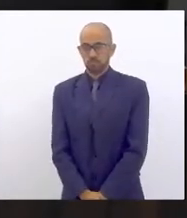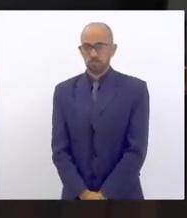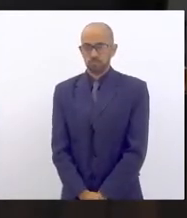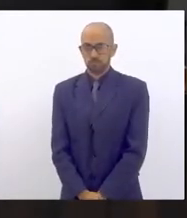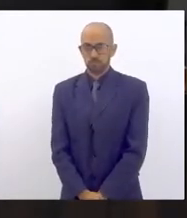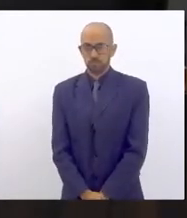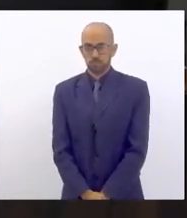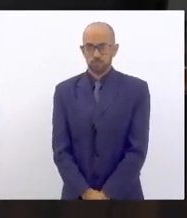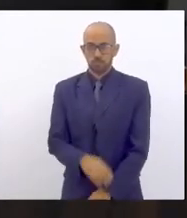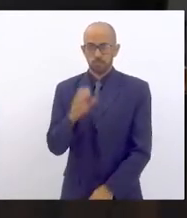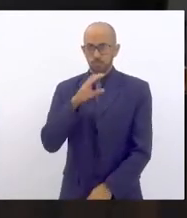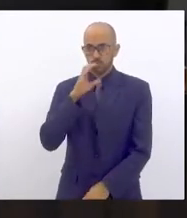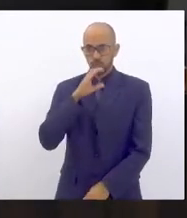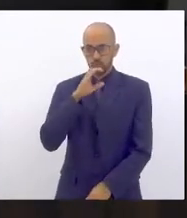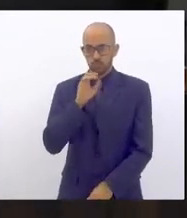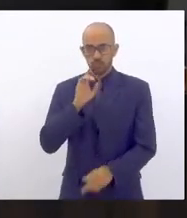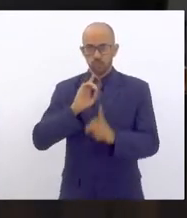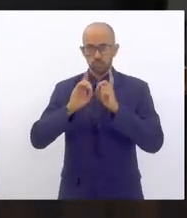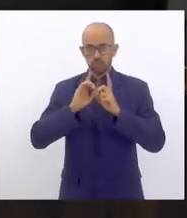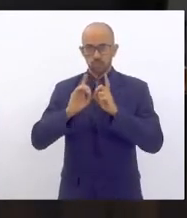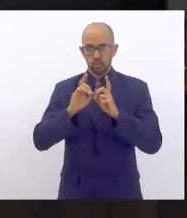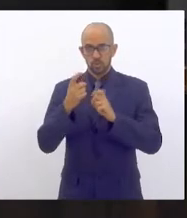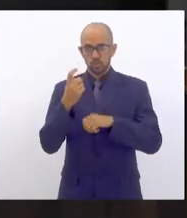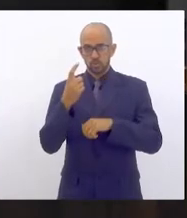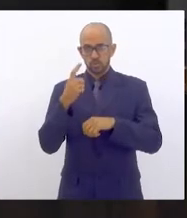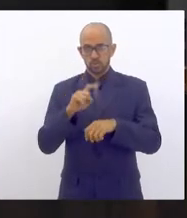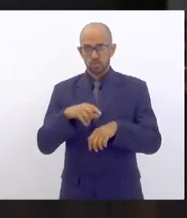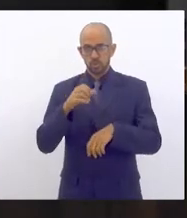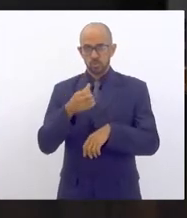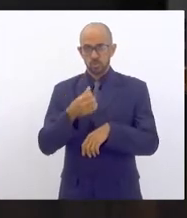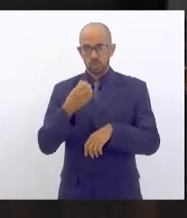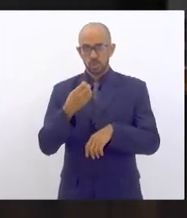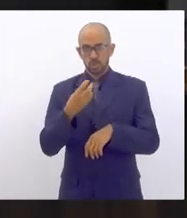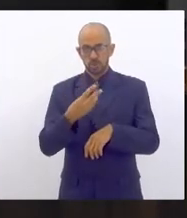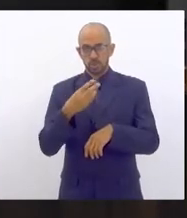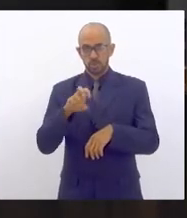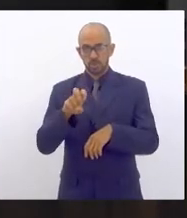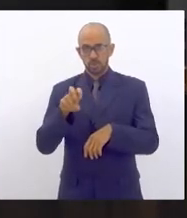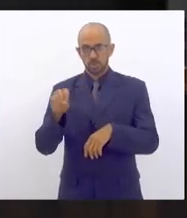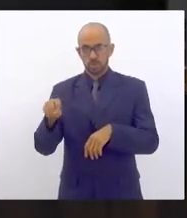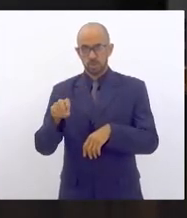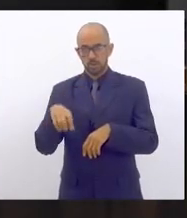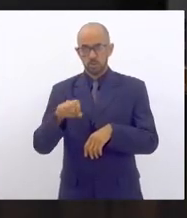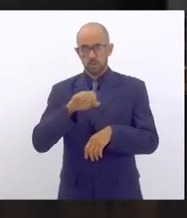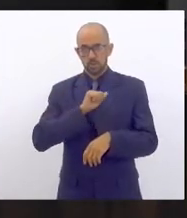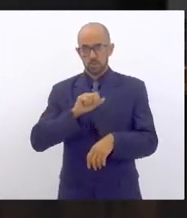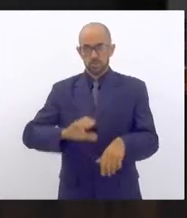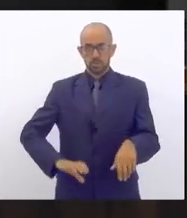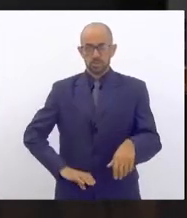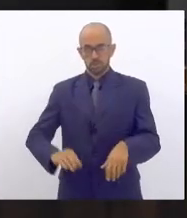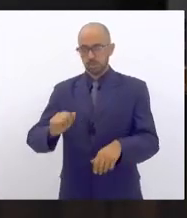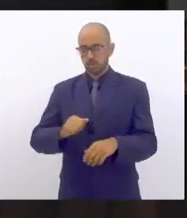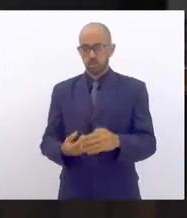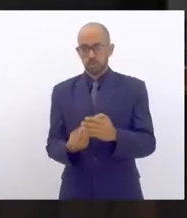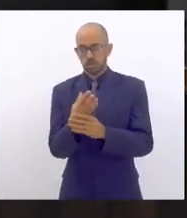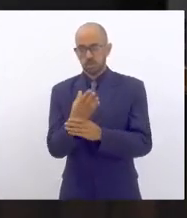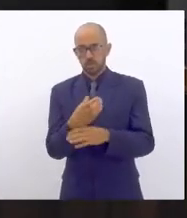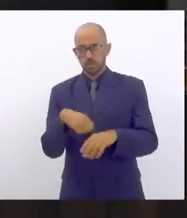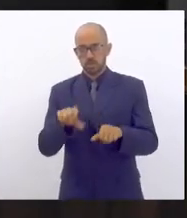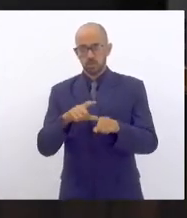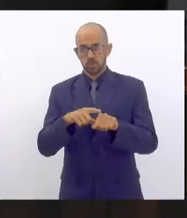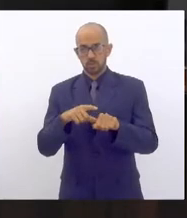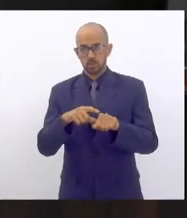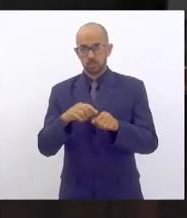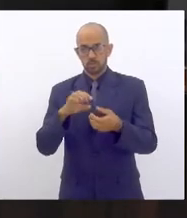Em regime de urgência, em discussão única, projeto de lei 6350, de 22, de autoria do deputado André Siciliano, que regulamenta o inciso 10º do